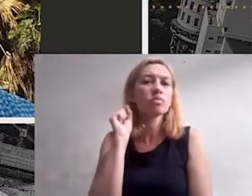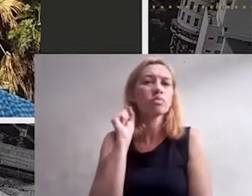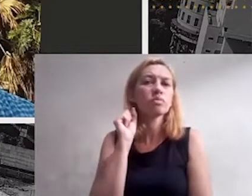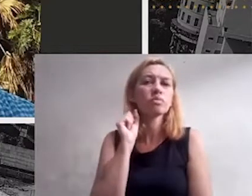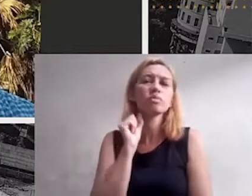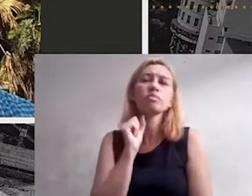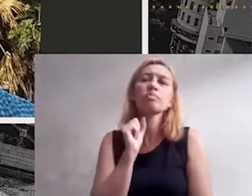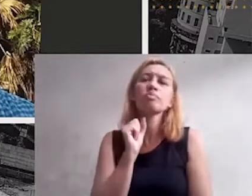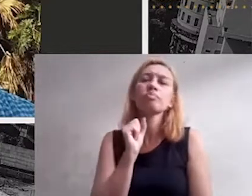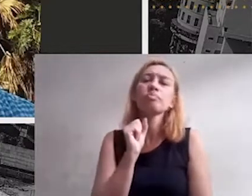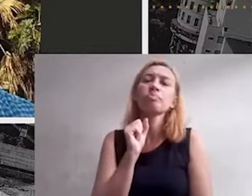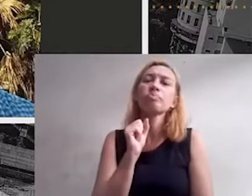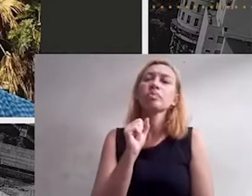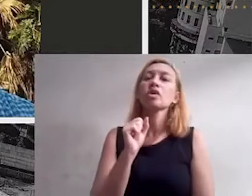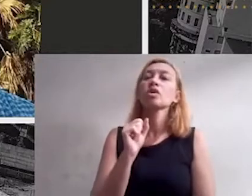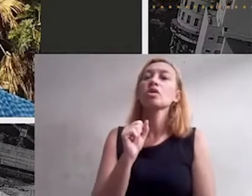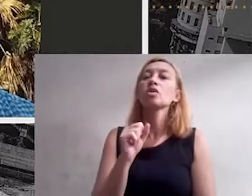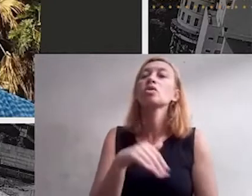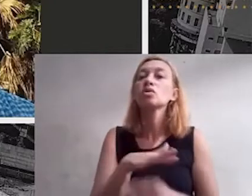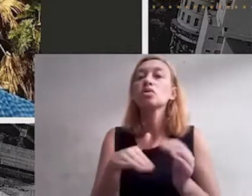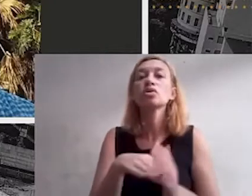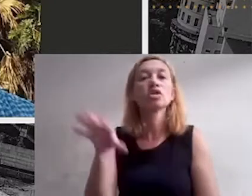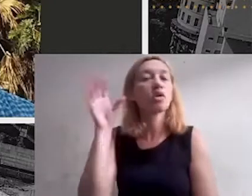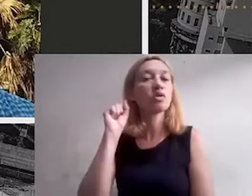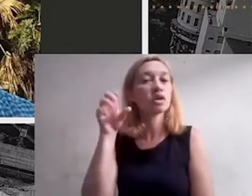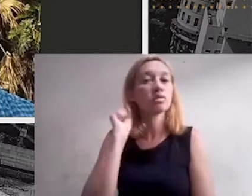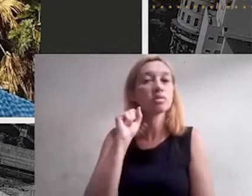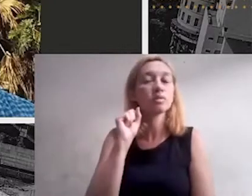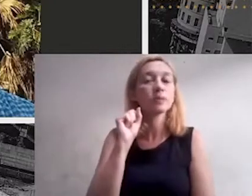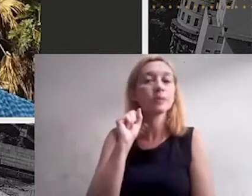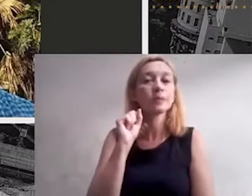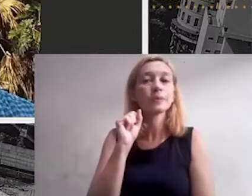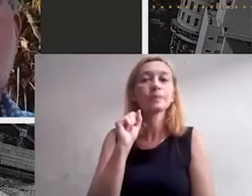Caco e Matthew estão me ouvindo? Eu estou te ouvindo normal.